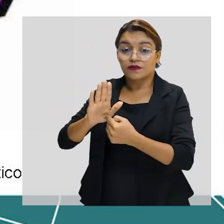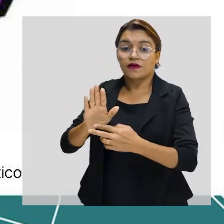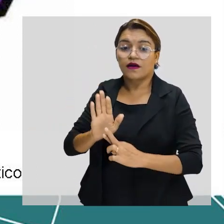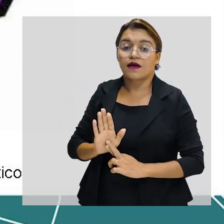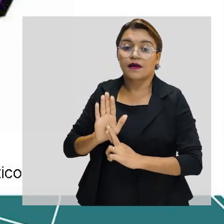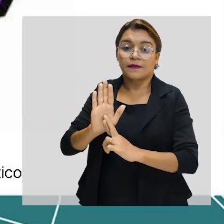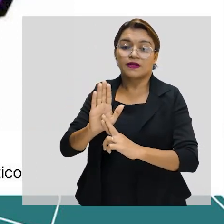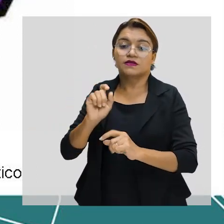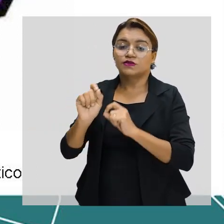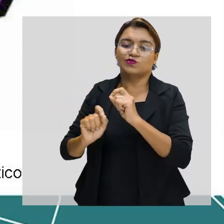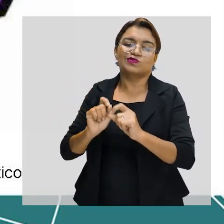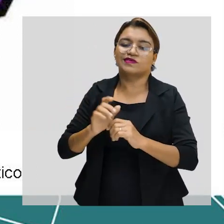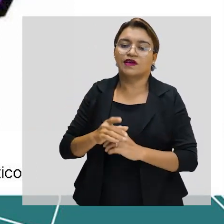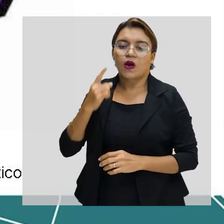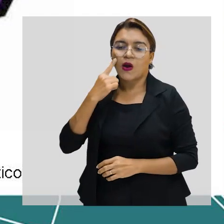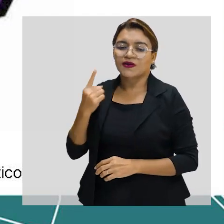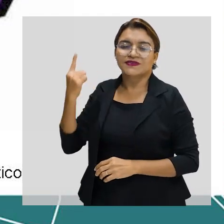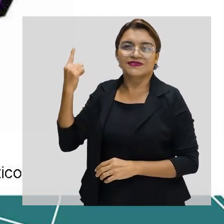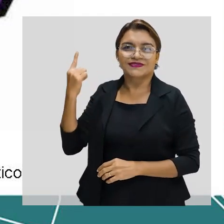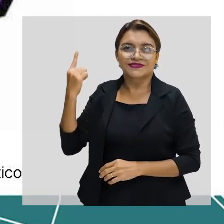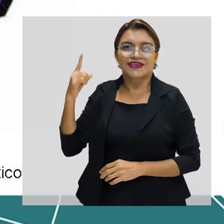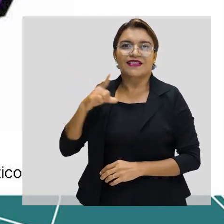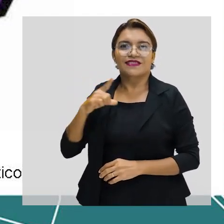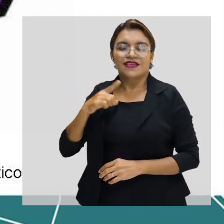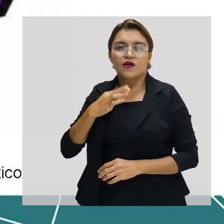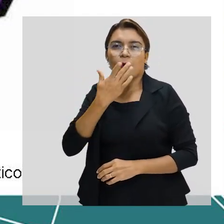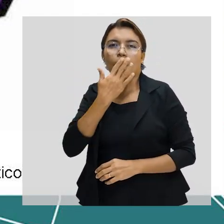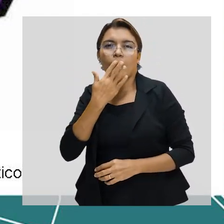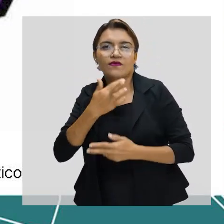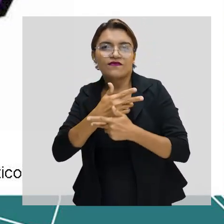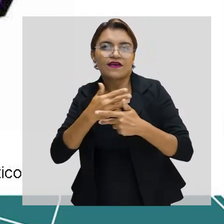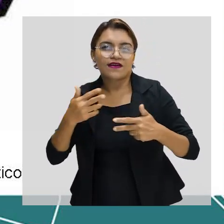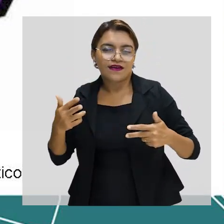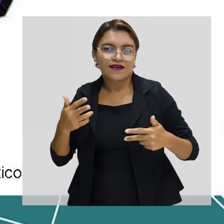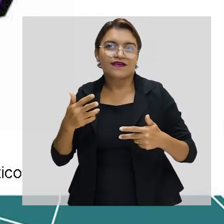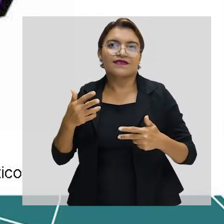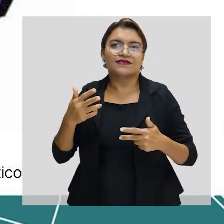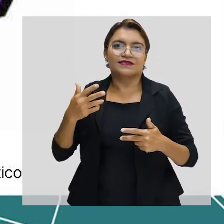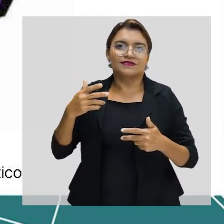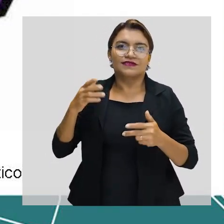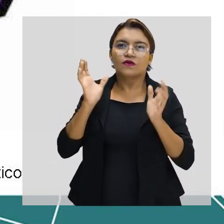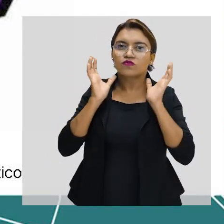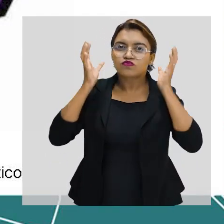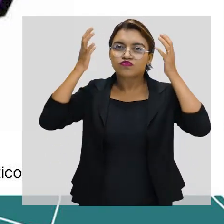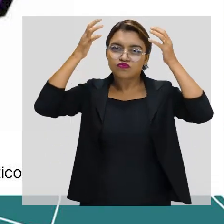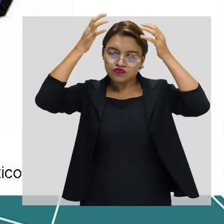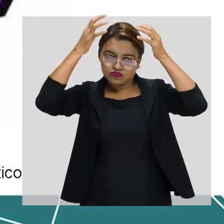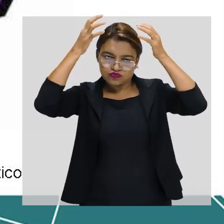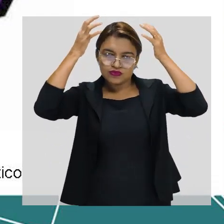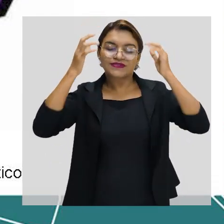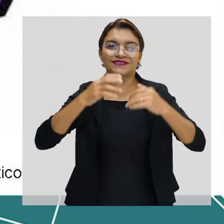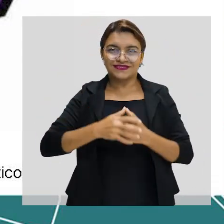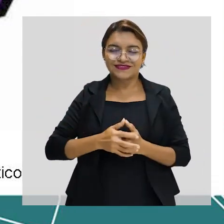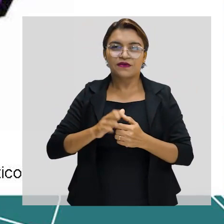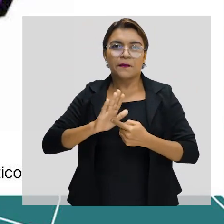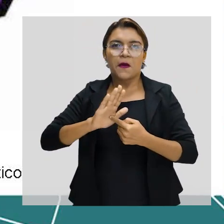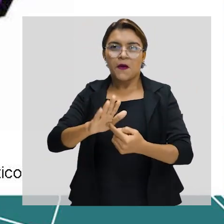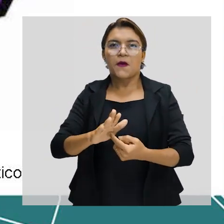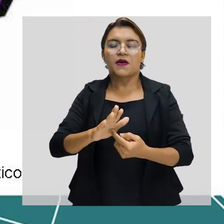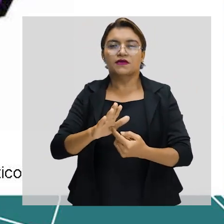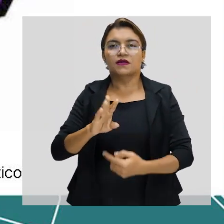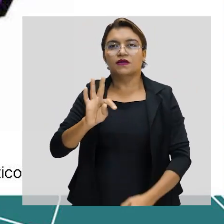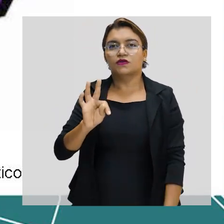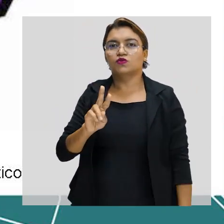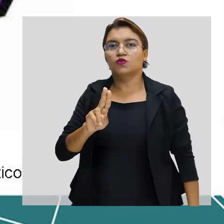representar aqui a gente vê logo esse colorido nos toços, né, usados na cabeça, os